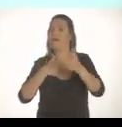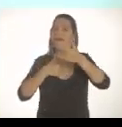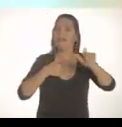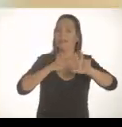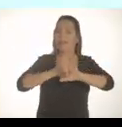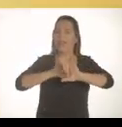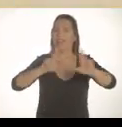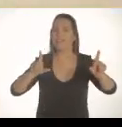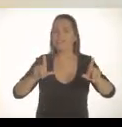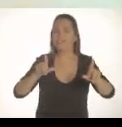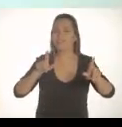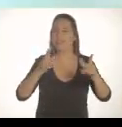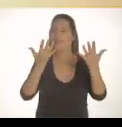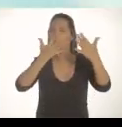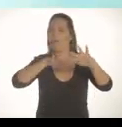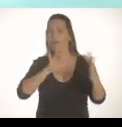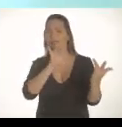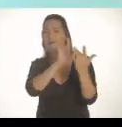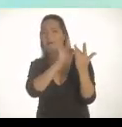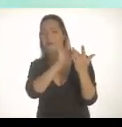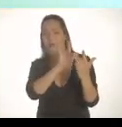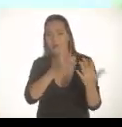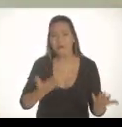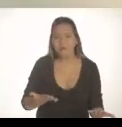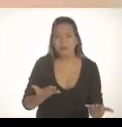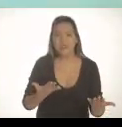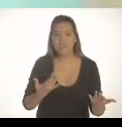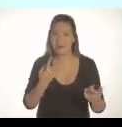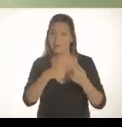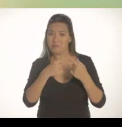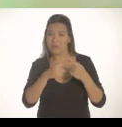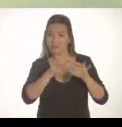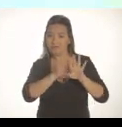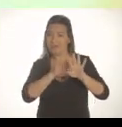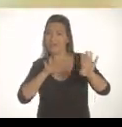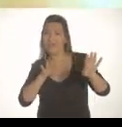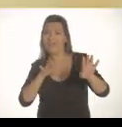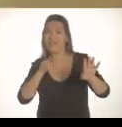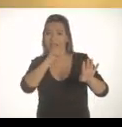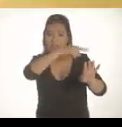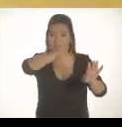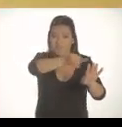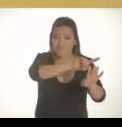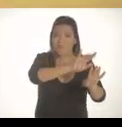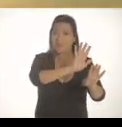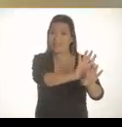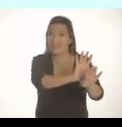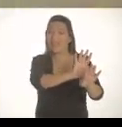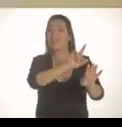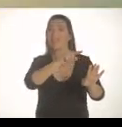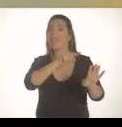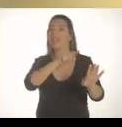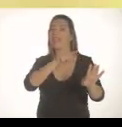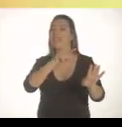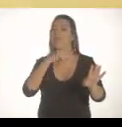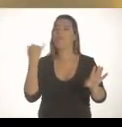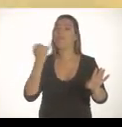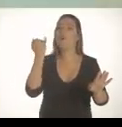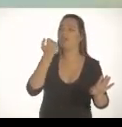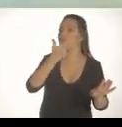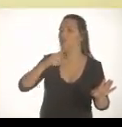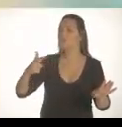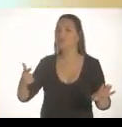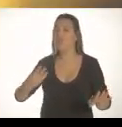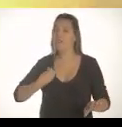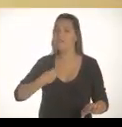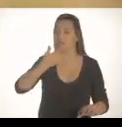que não nos satisfaz, né? É uma razão que é indiferente ao assassinato de um jovem